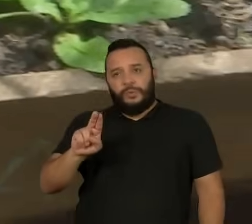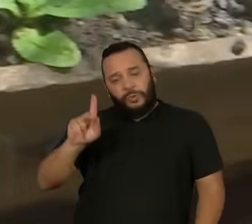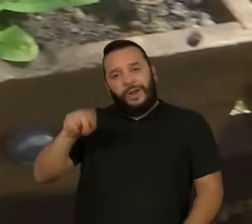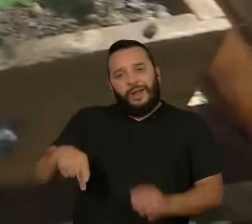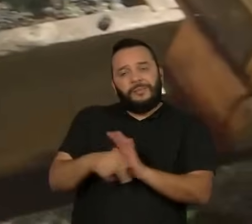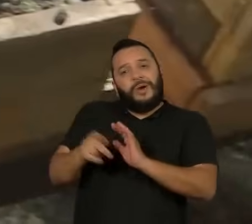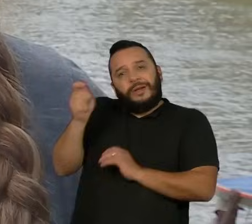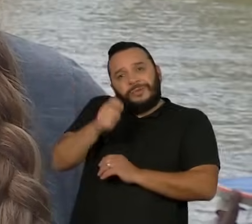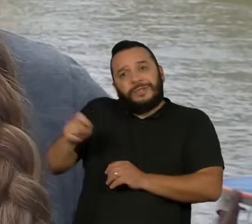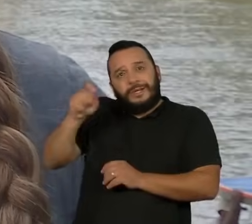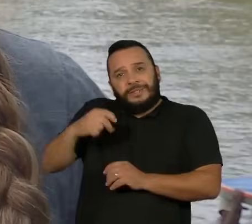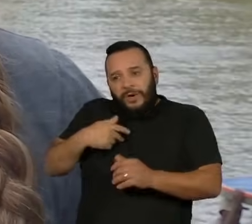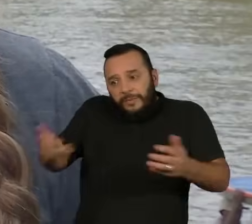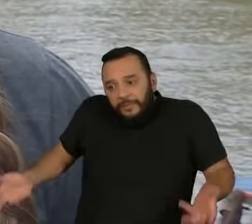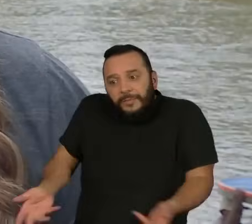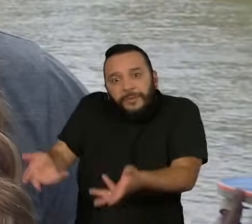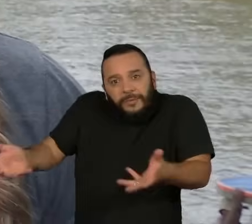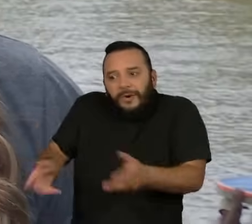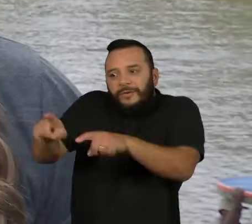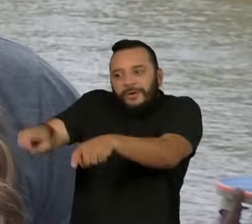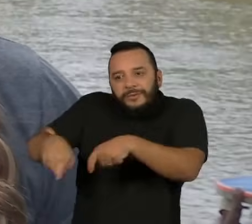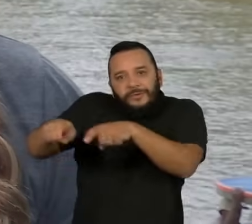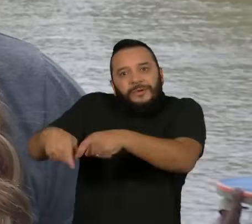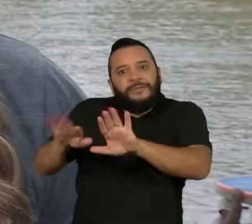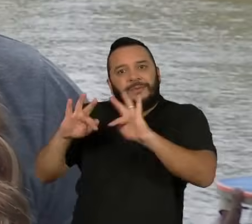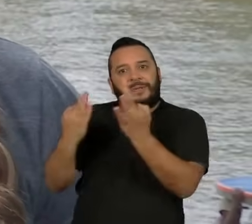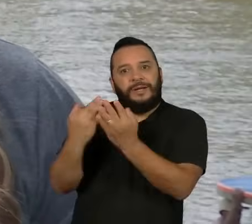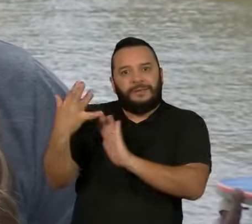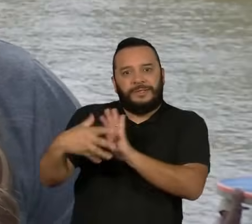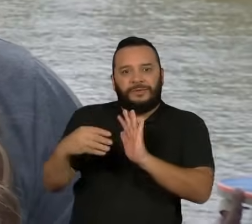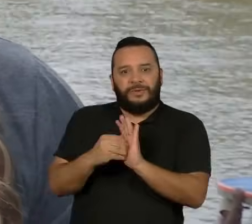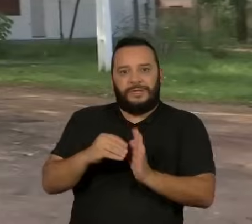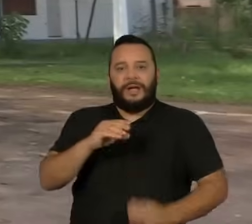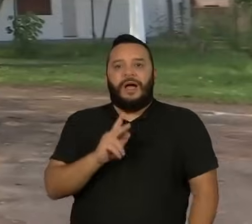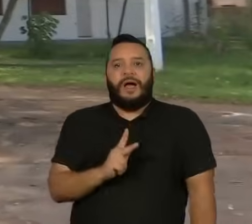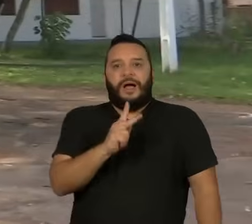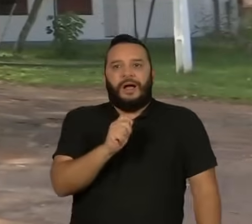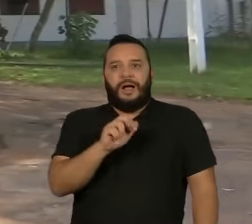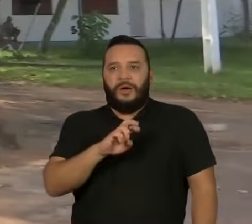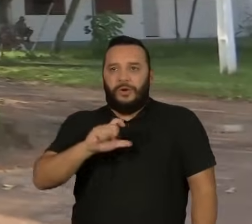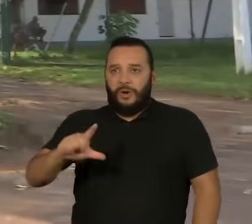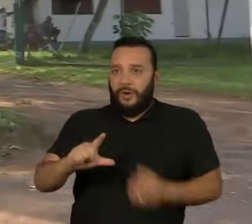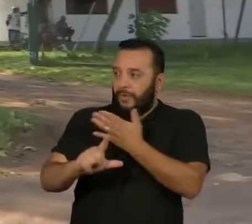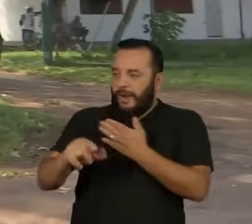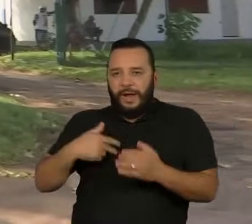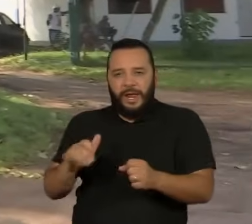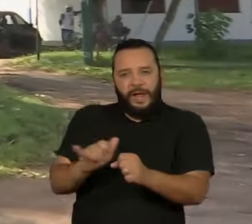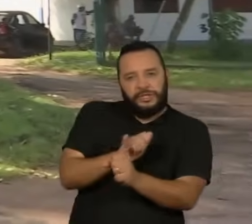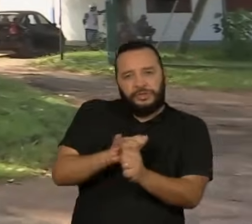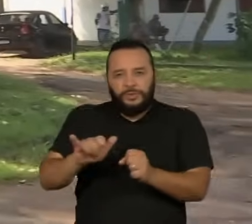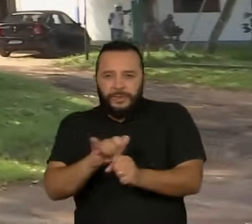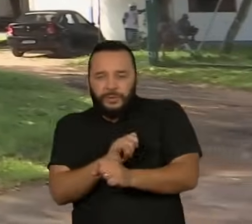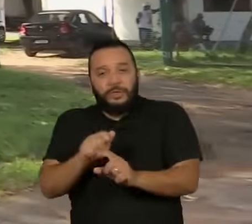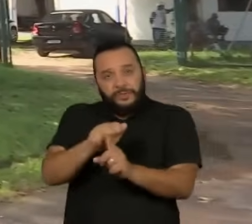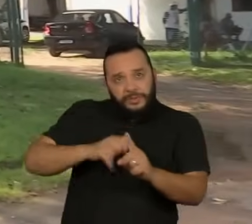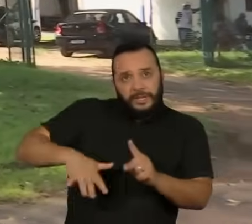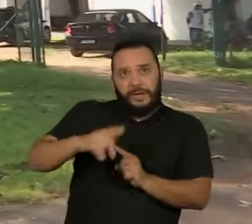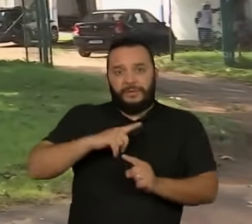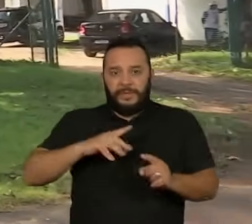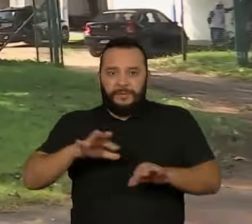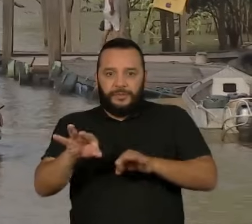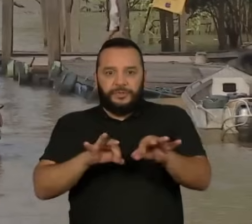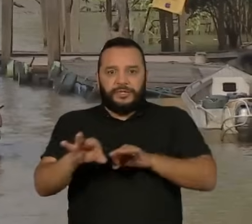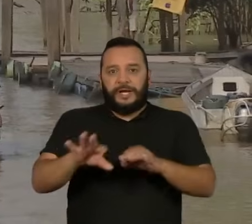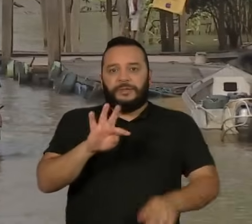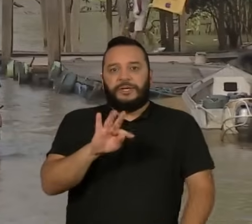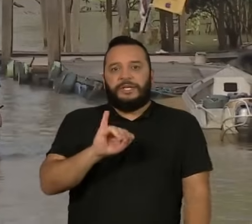na Amazônia. Carol Jorge trabalha como articuladora social por meio do projeto Tipitics, que integra o